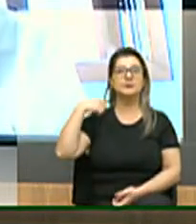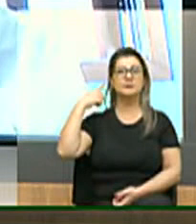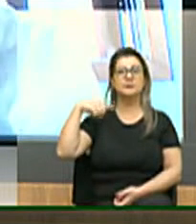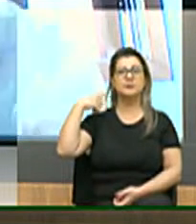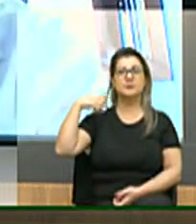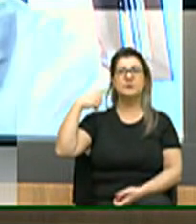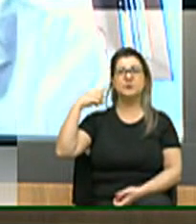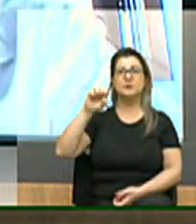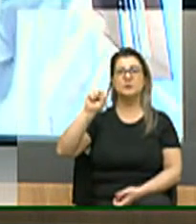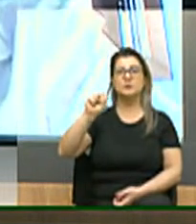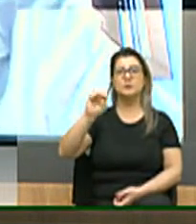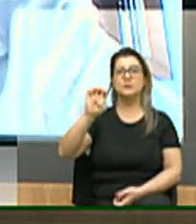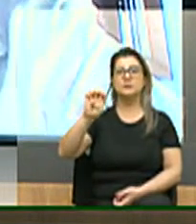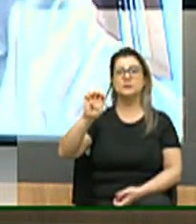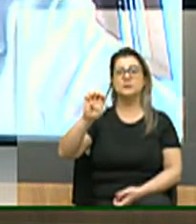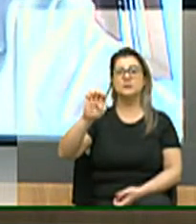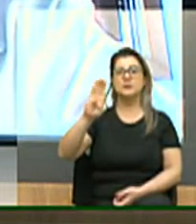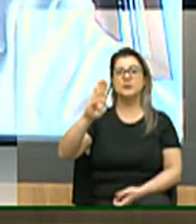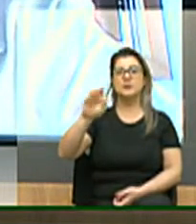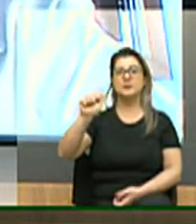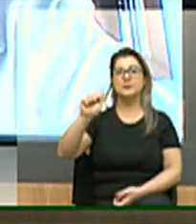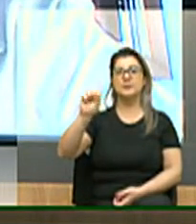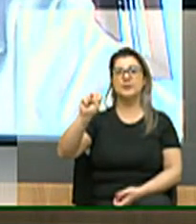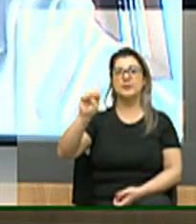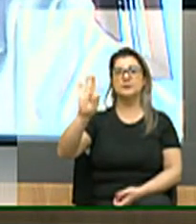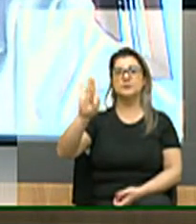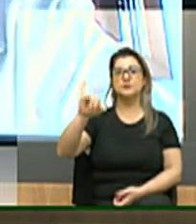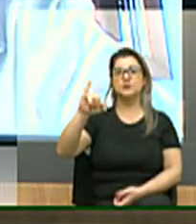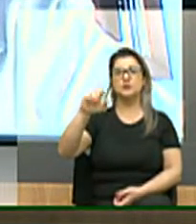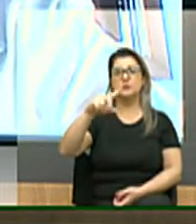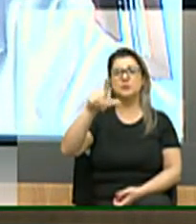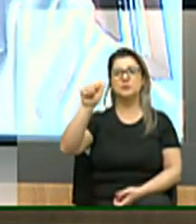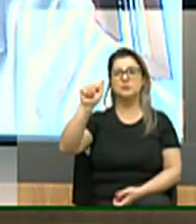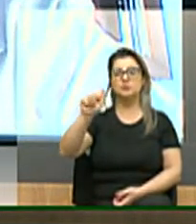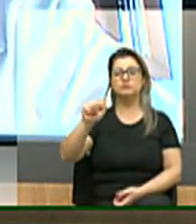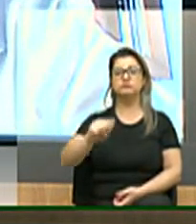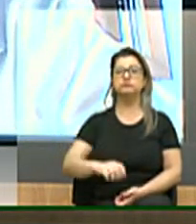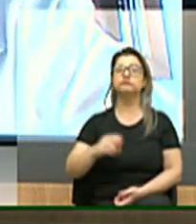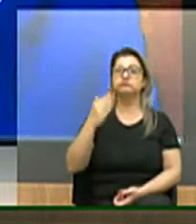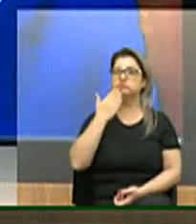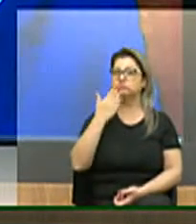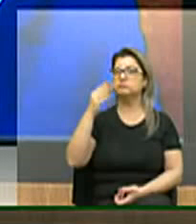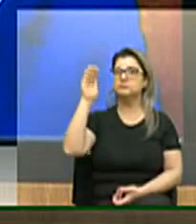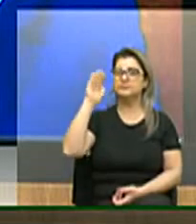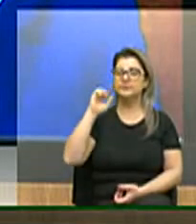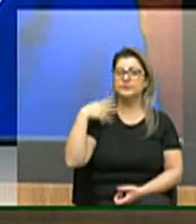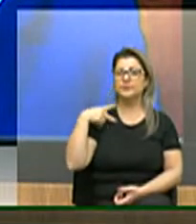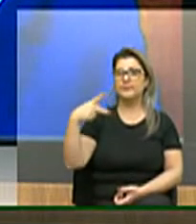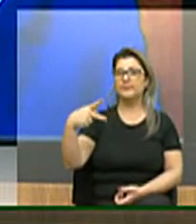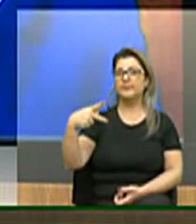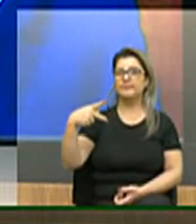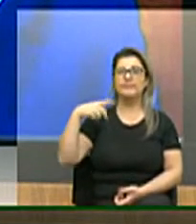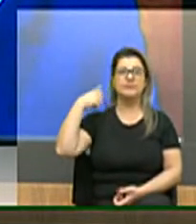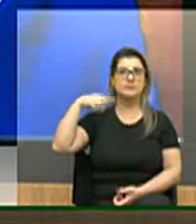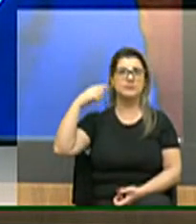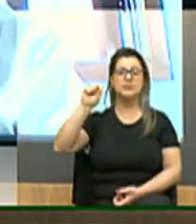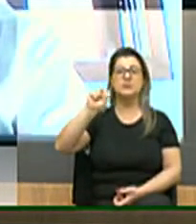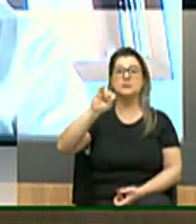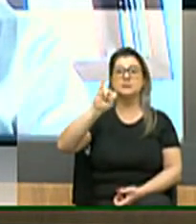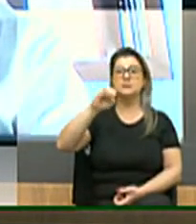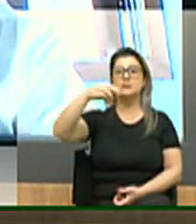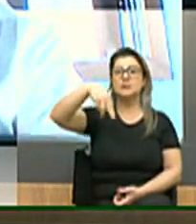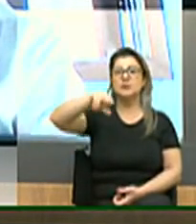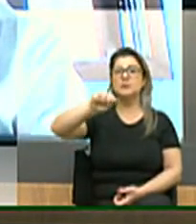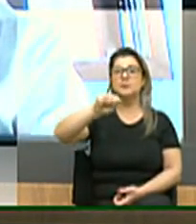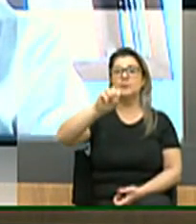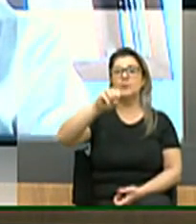Deputado Sebastião Melo. Voto favorável, presidente. Deputado Thiago Simon. Favorável, presidente. Deputado